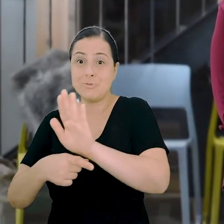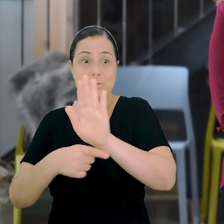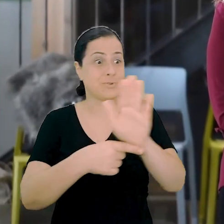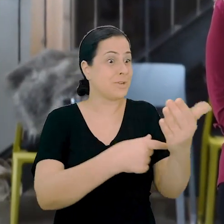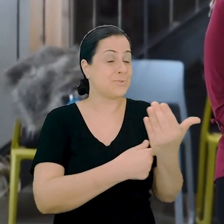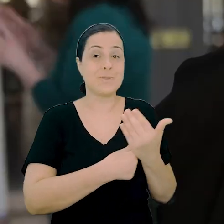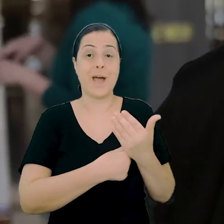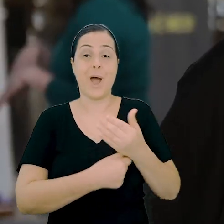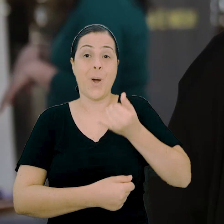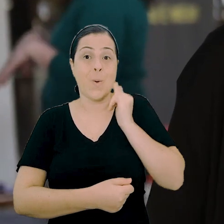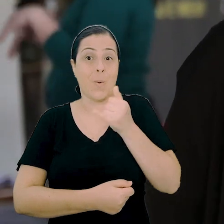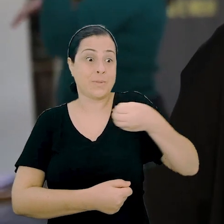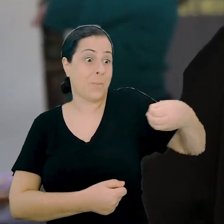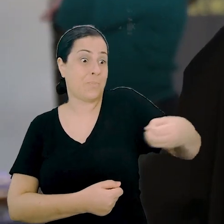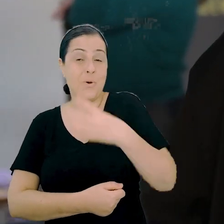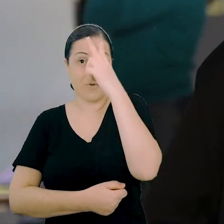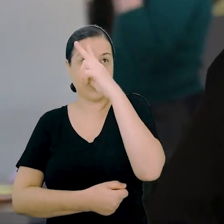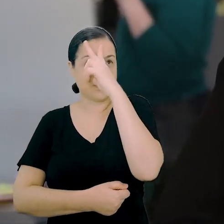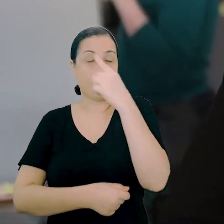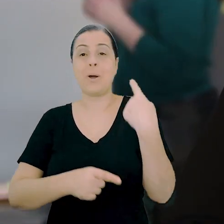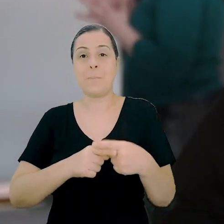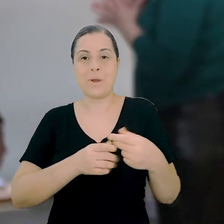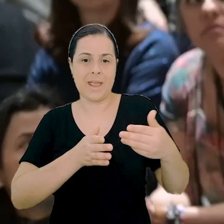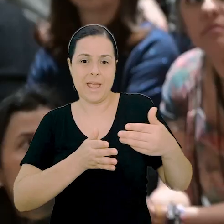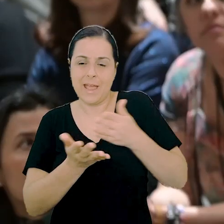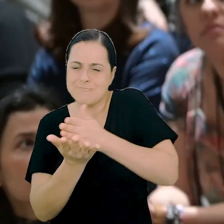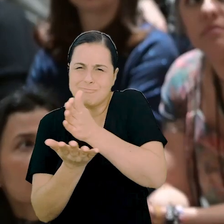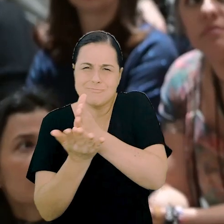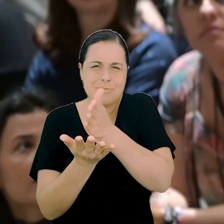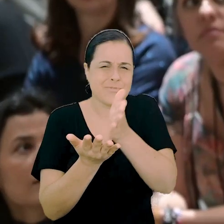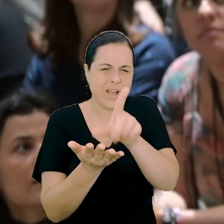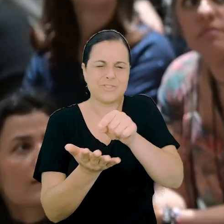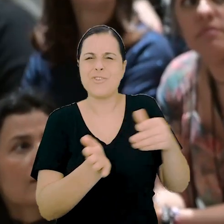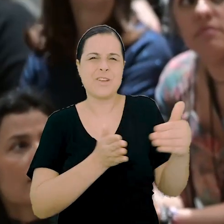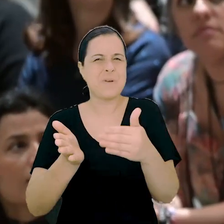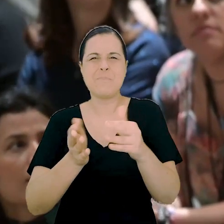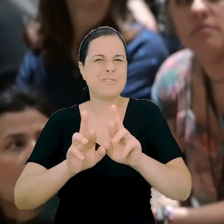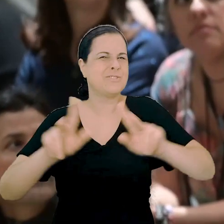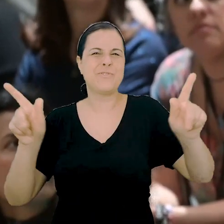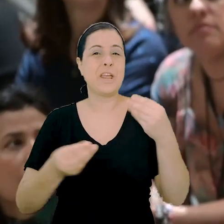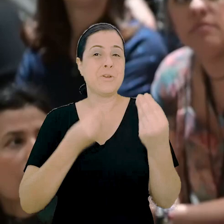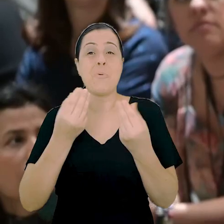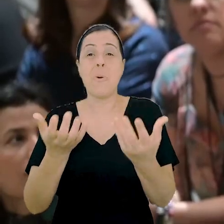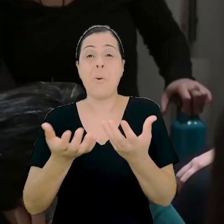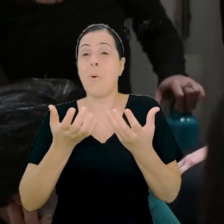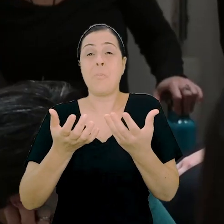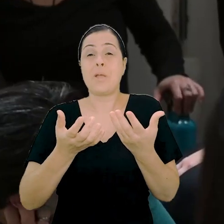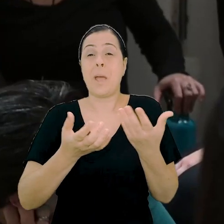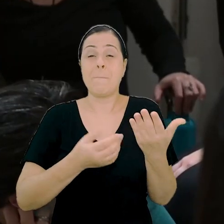mulheres, recontarem a sua própria história, escolherem caminhos diferentes, escolherem como elas querem registrar esse